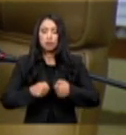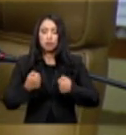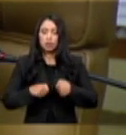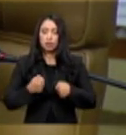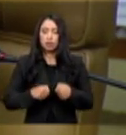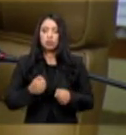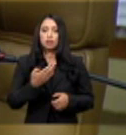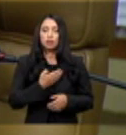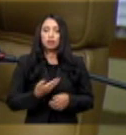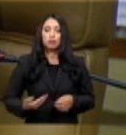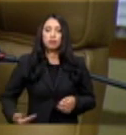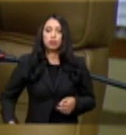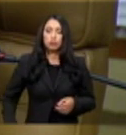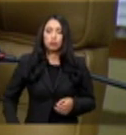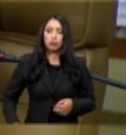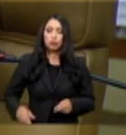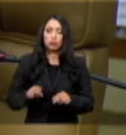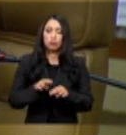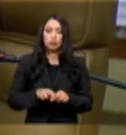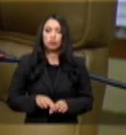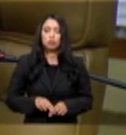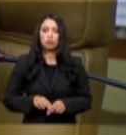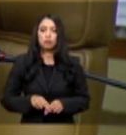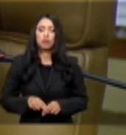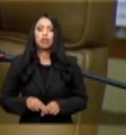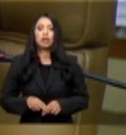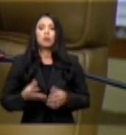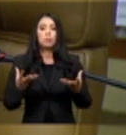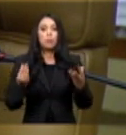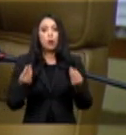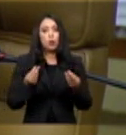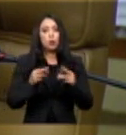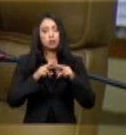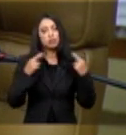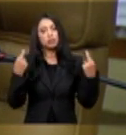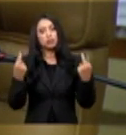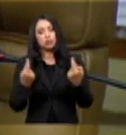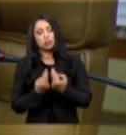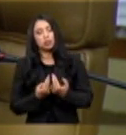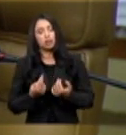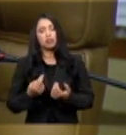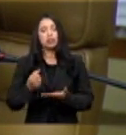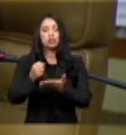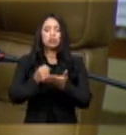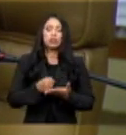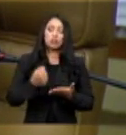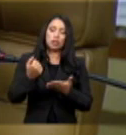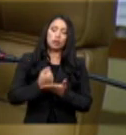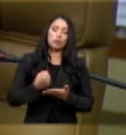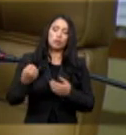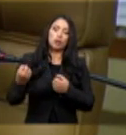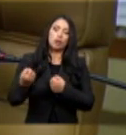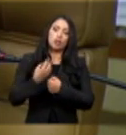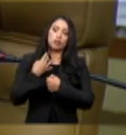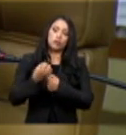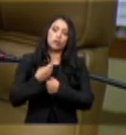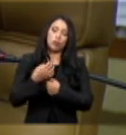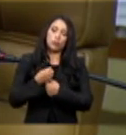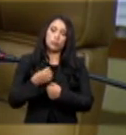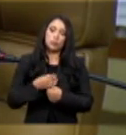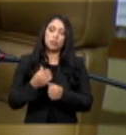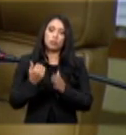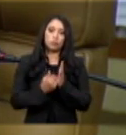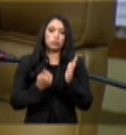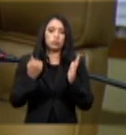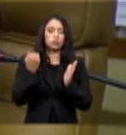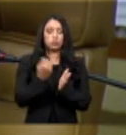cofres públicos, pelo que as dezenas de audiências trouxeram como informação, em valores elevados para a continuidade da prestação do